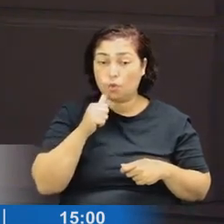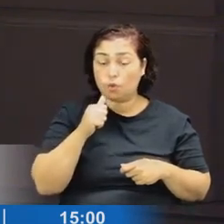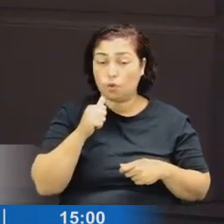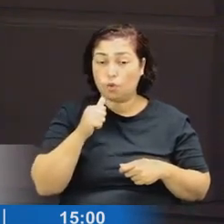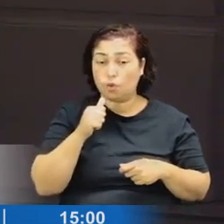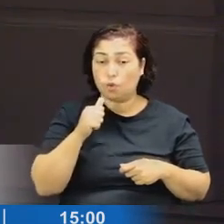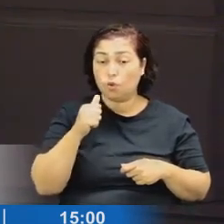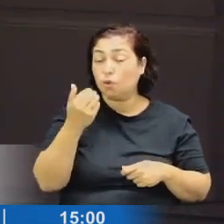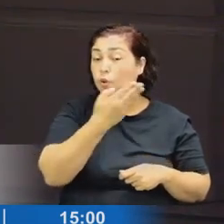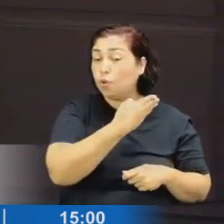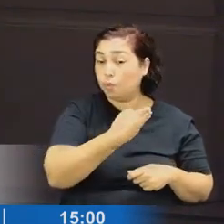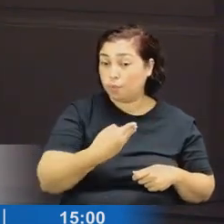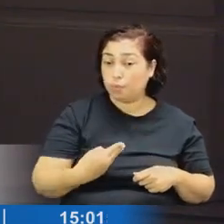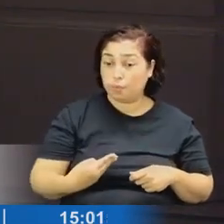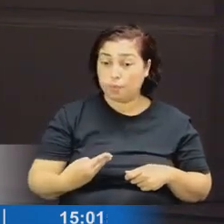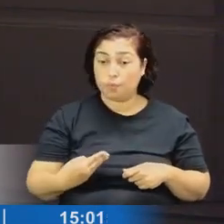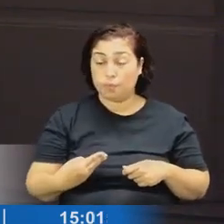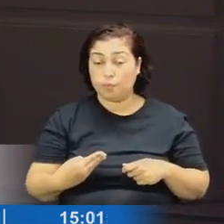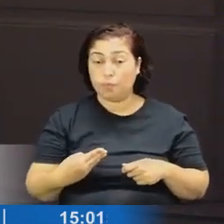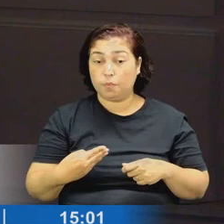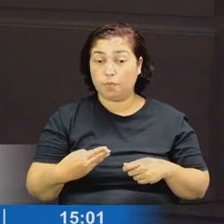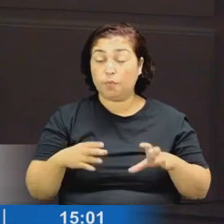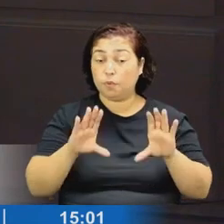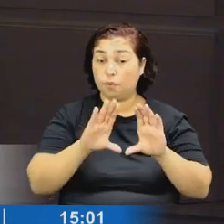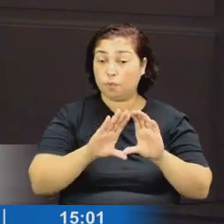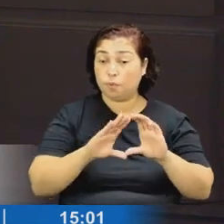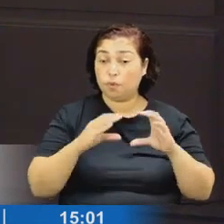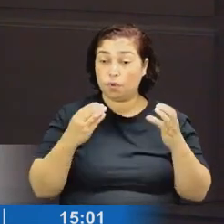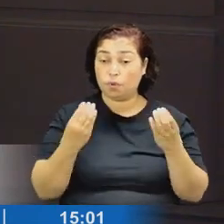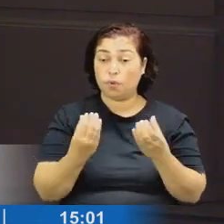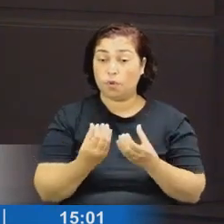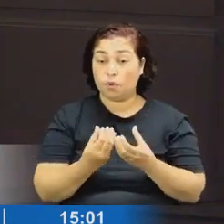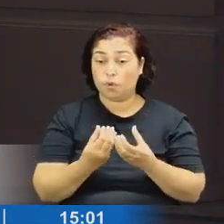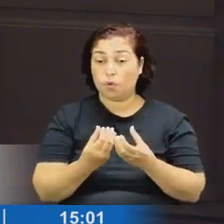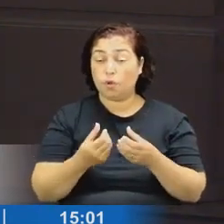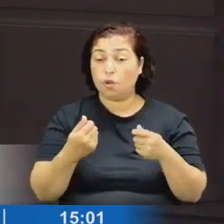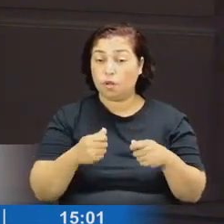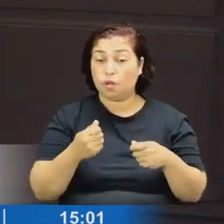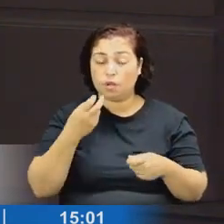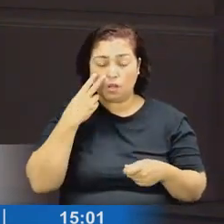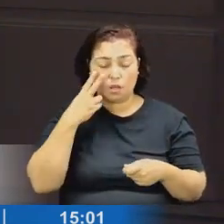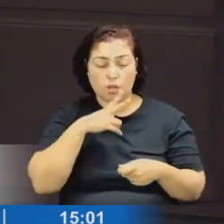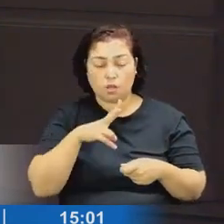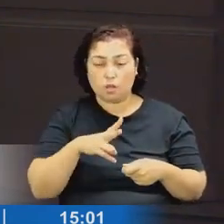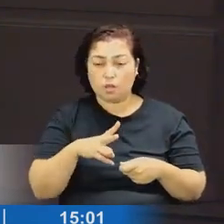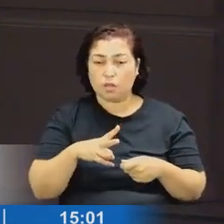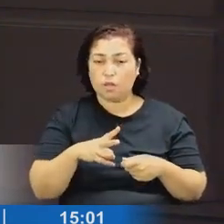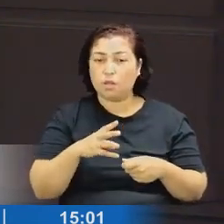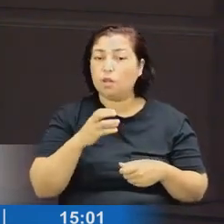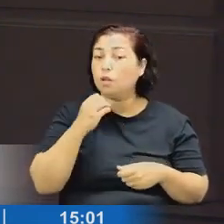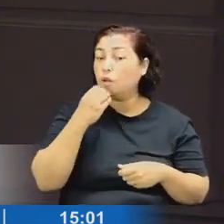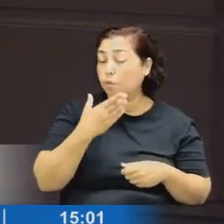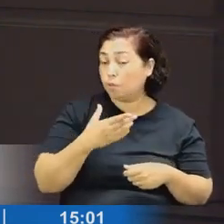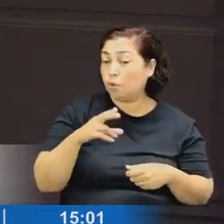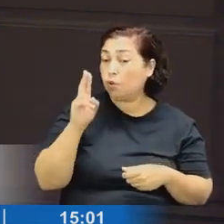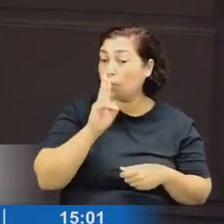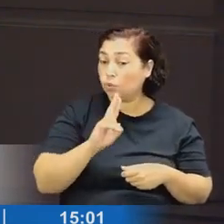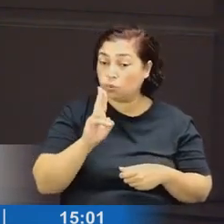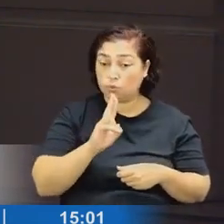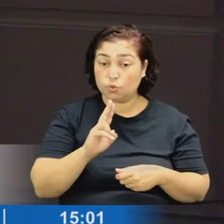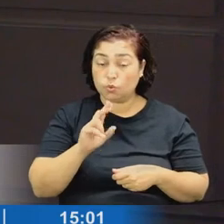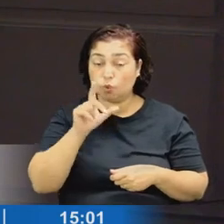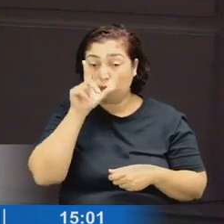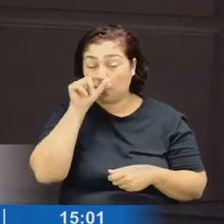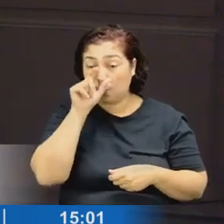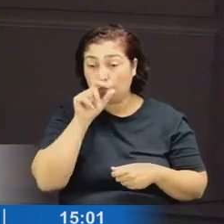que é público né então assim o público dela era de comunidade aí você tem que analisar vale a pena usar o twitter na comunidade